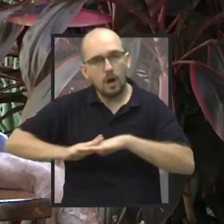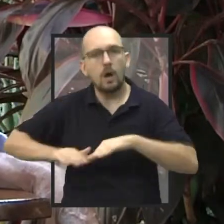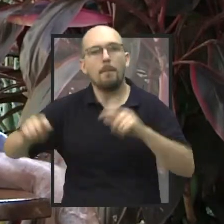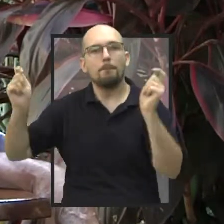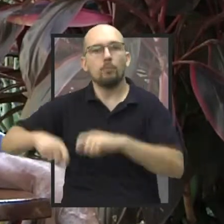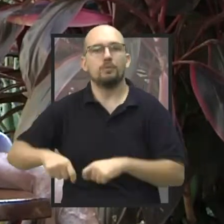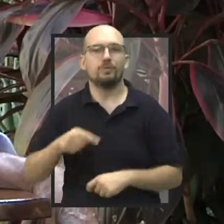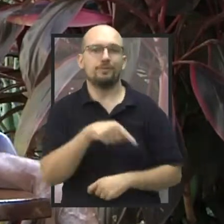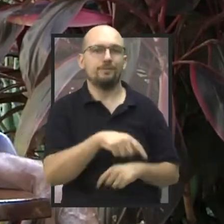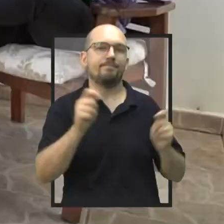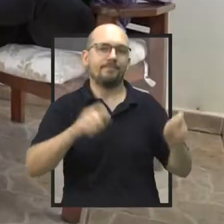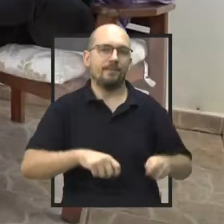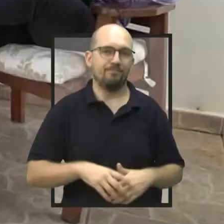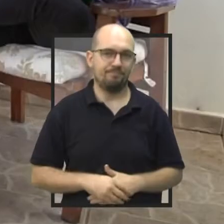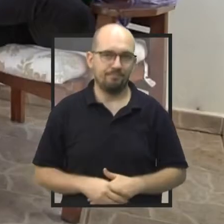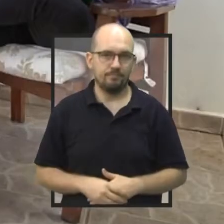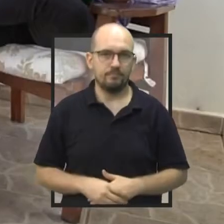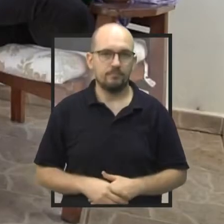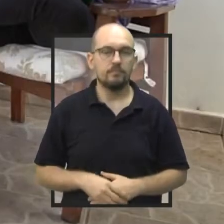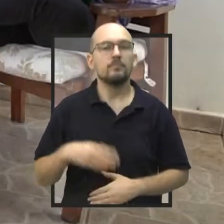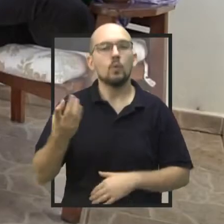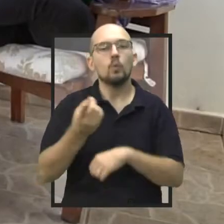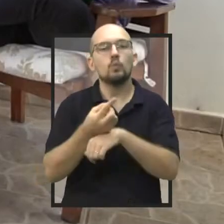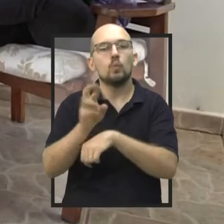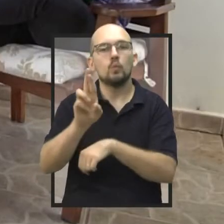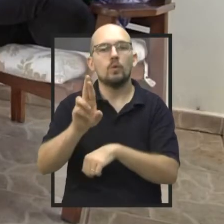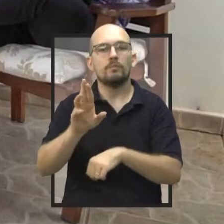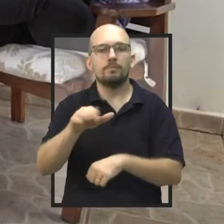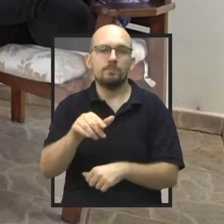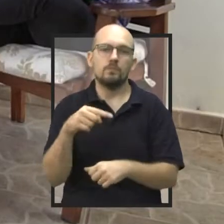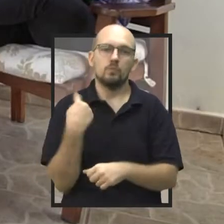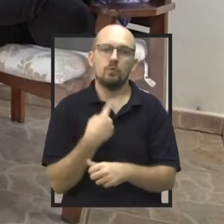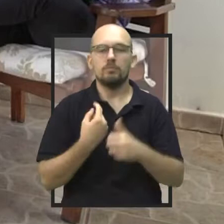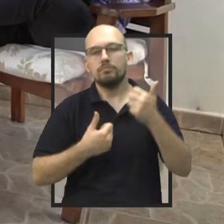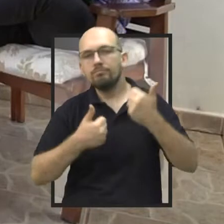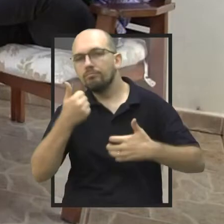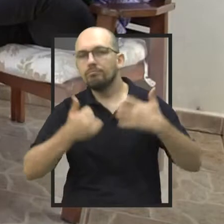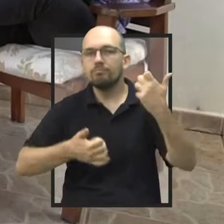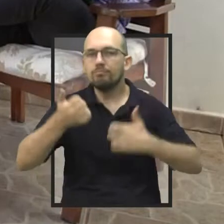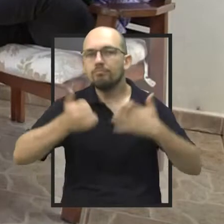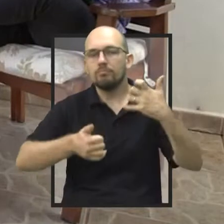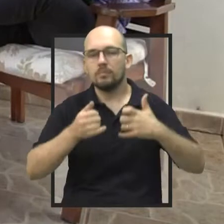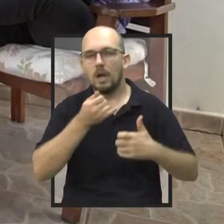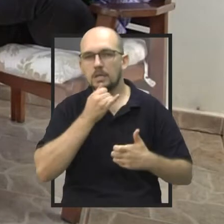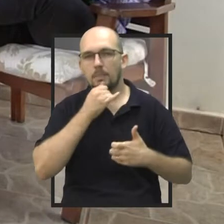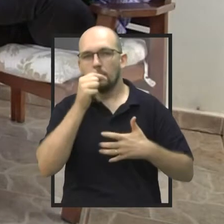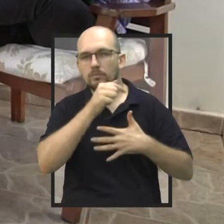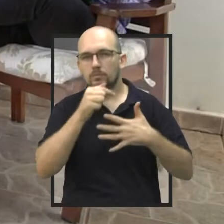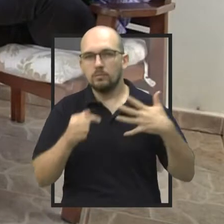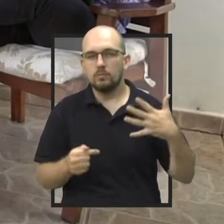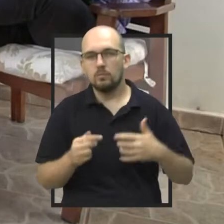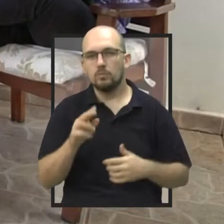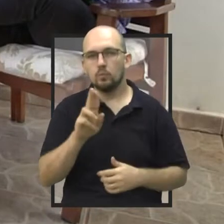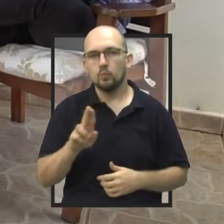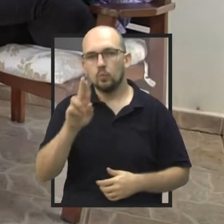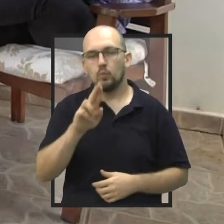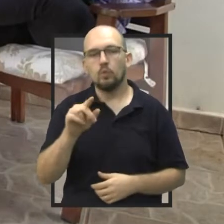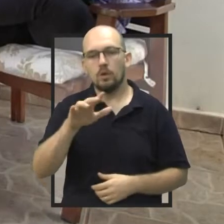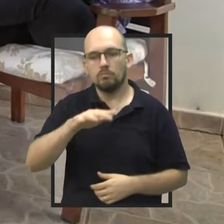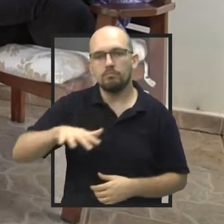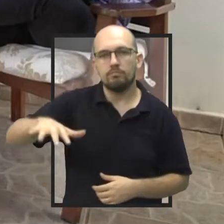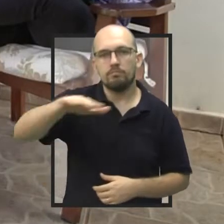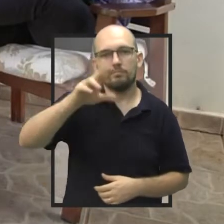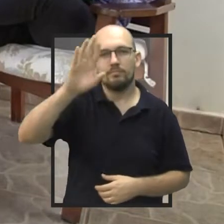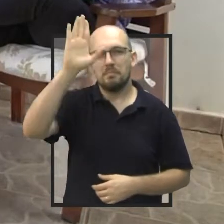possibilidade. Doutor, nós falamos até aqui desses exemplos utilizando a